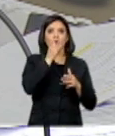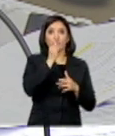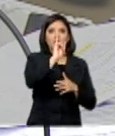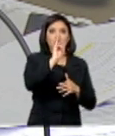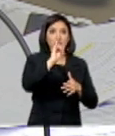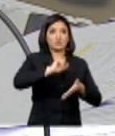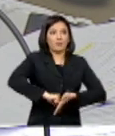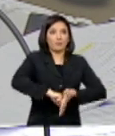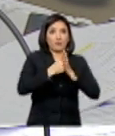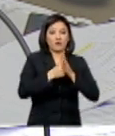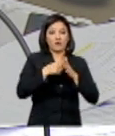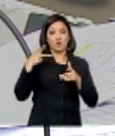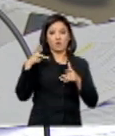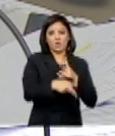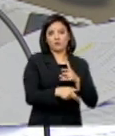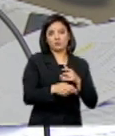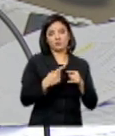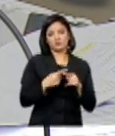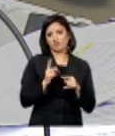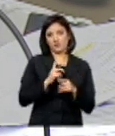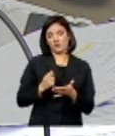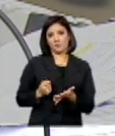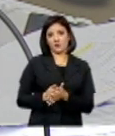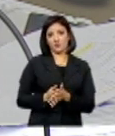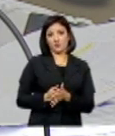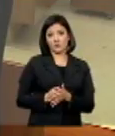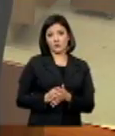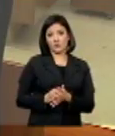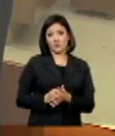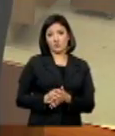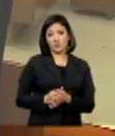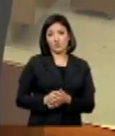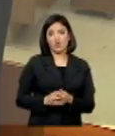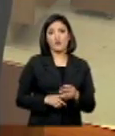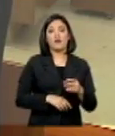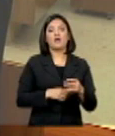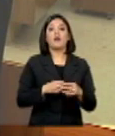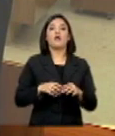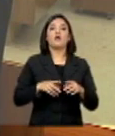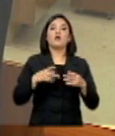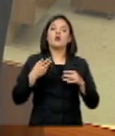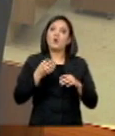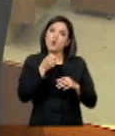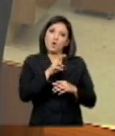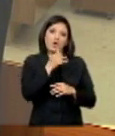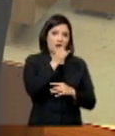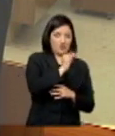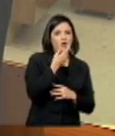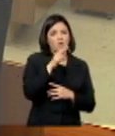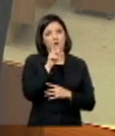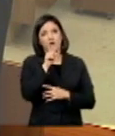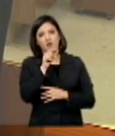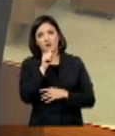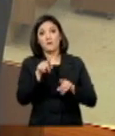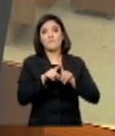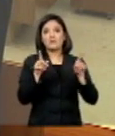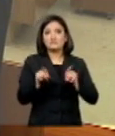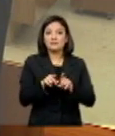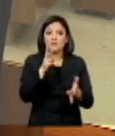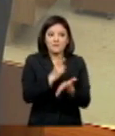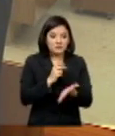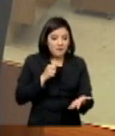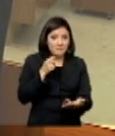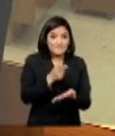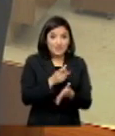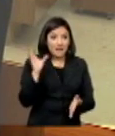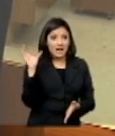tê adimplido a conta com um corte no fornecimento de água mas mesmo em pagando rapidamente